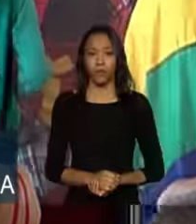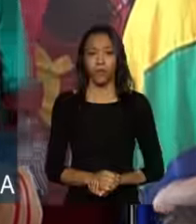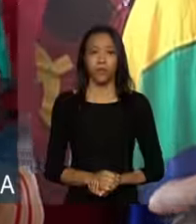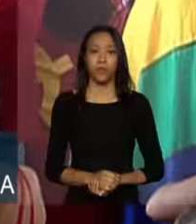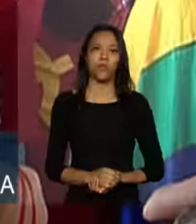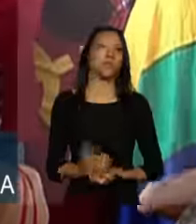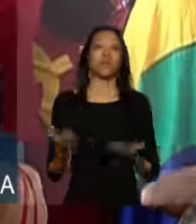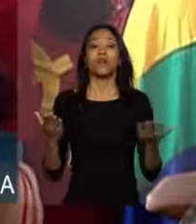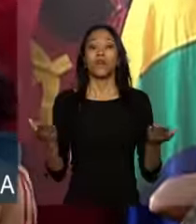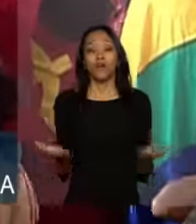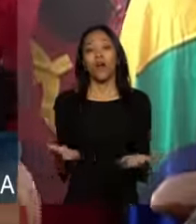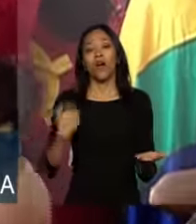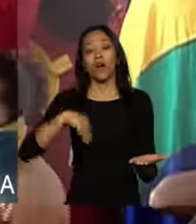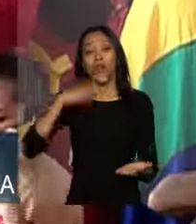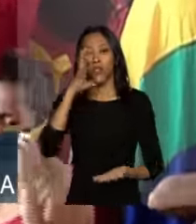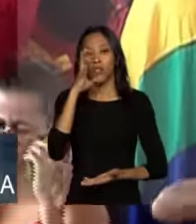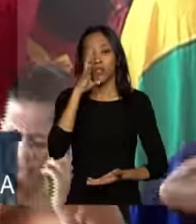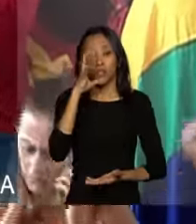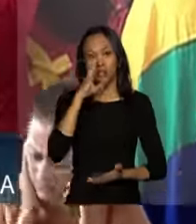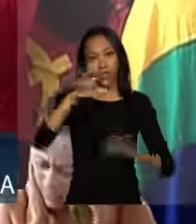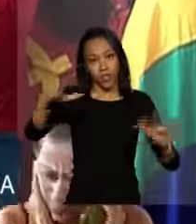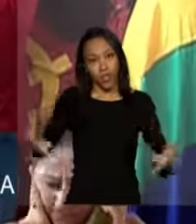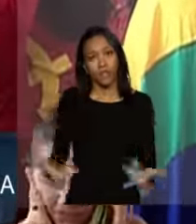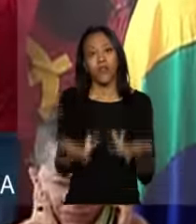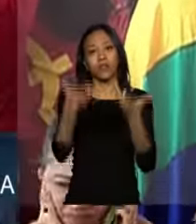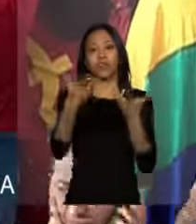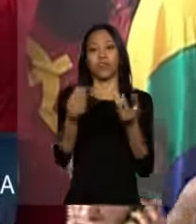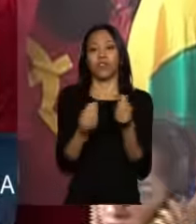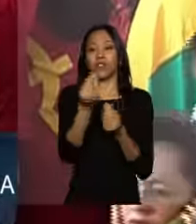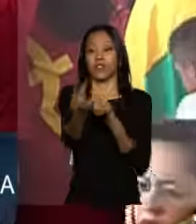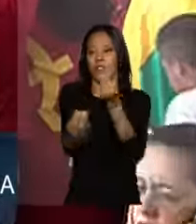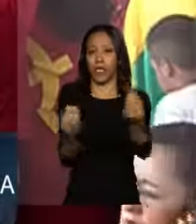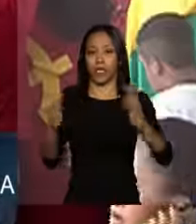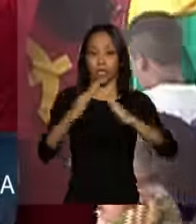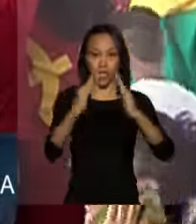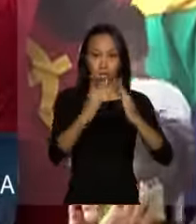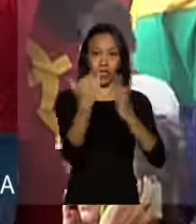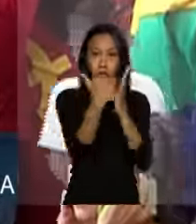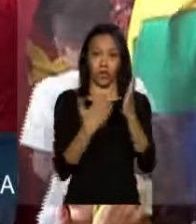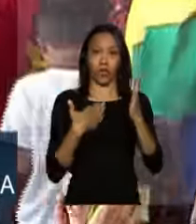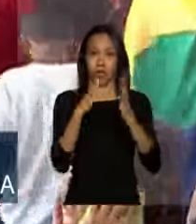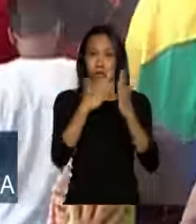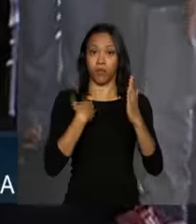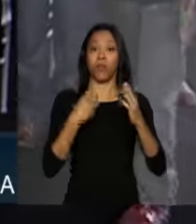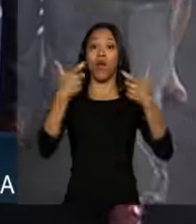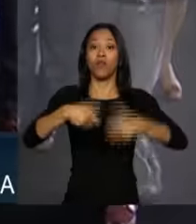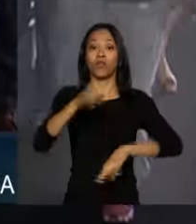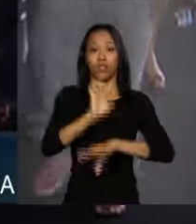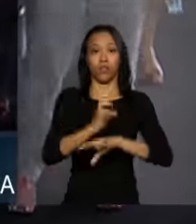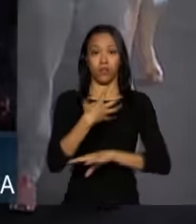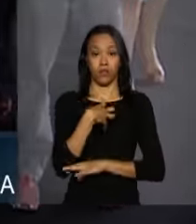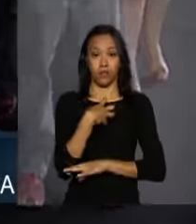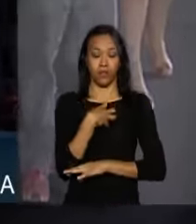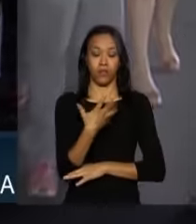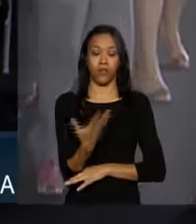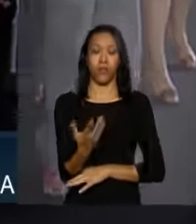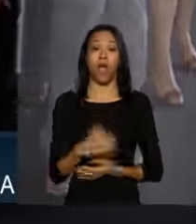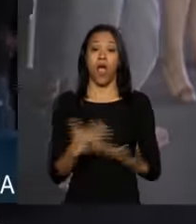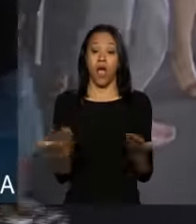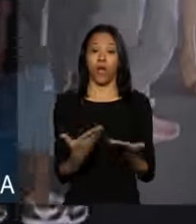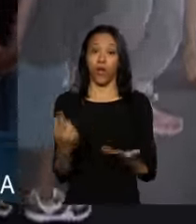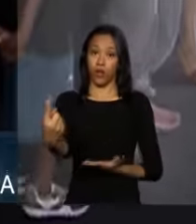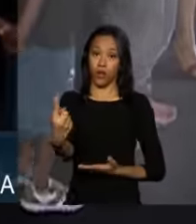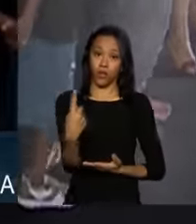Nós convidamos estamos acompanhando a senhora ao vivo a cerimônia de entrega Duque das casas do Minha Casa Minha Silva Vida, em Juazeiro, na Bahia. Para receber as chaves das mãos do prefeito